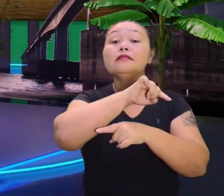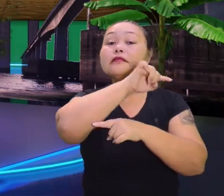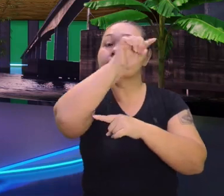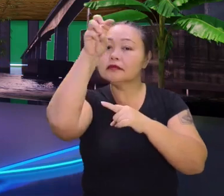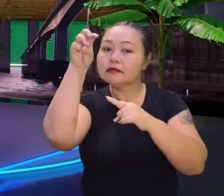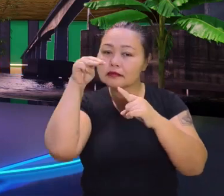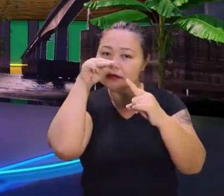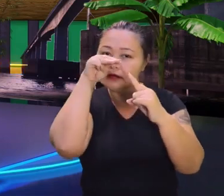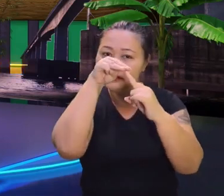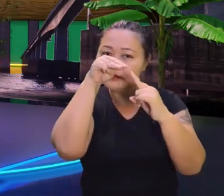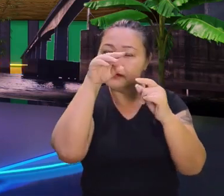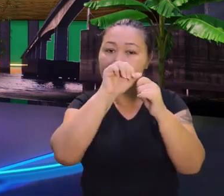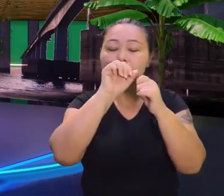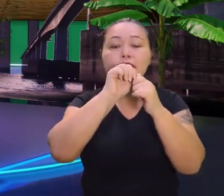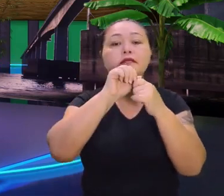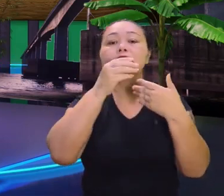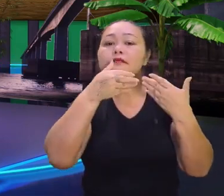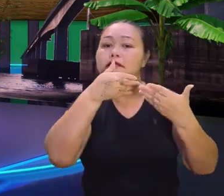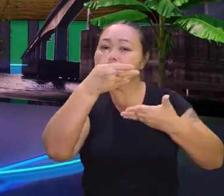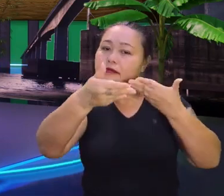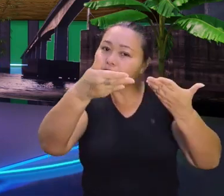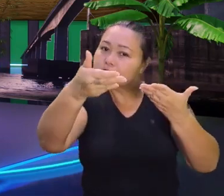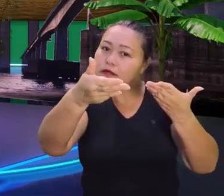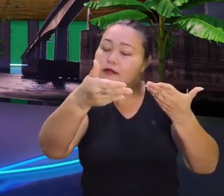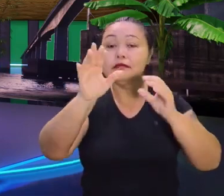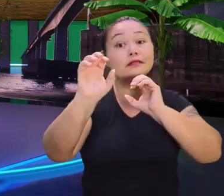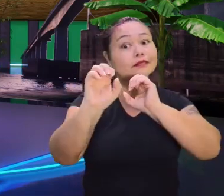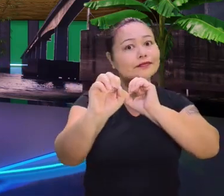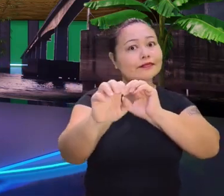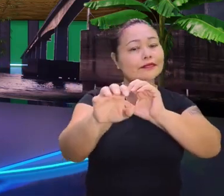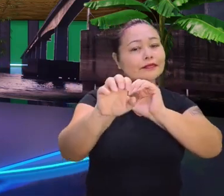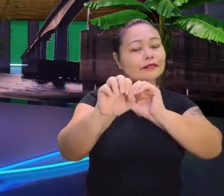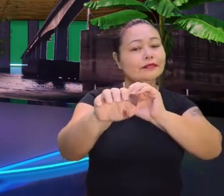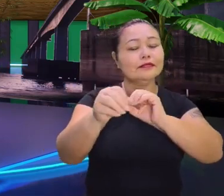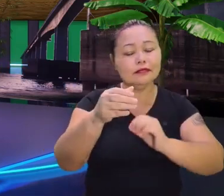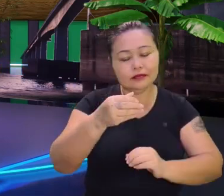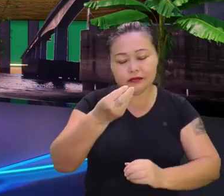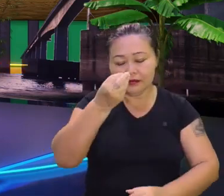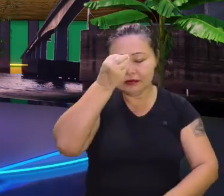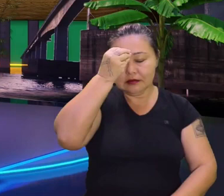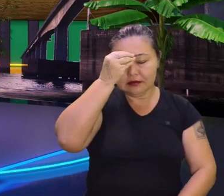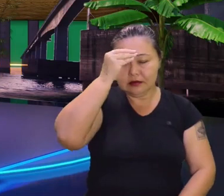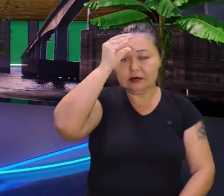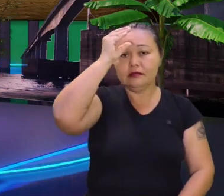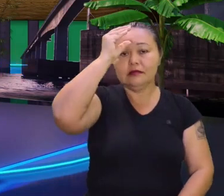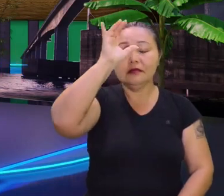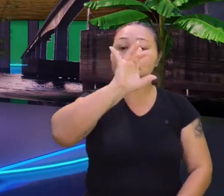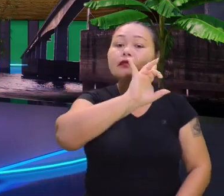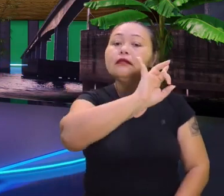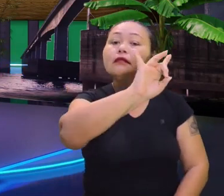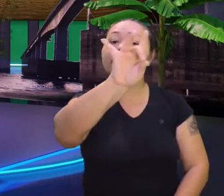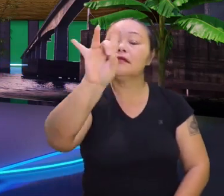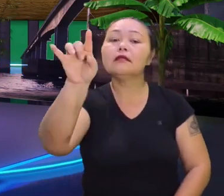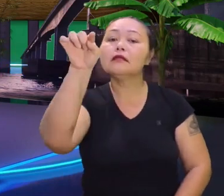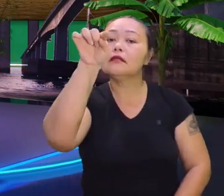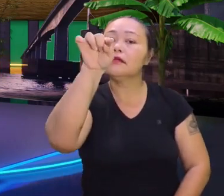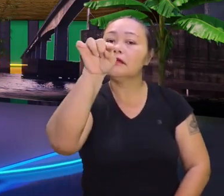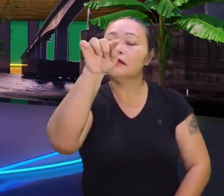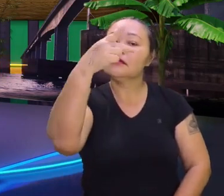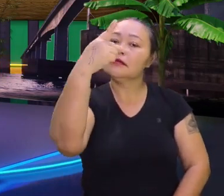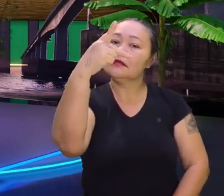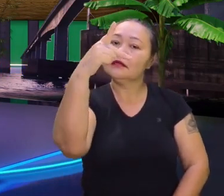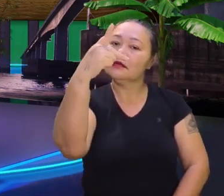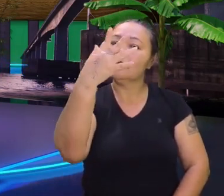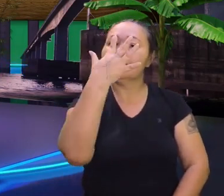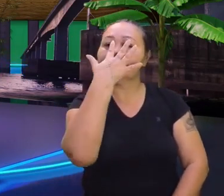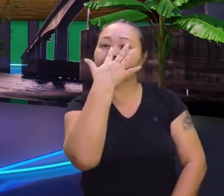missão de levar, proporcionar educação, conhecimento para cada um de